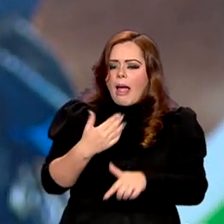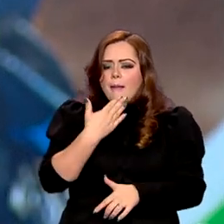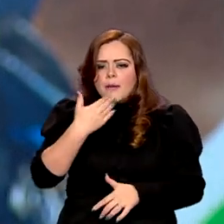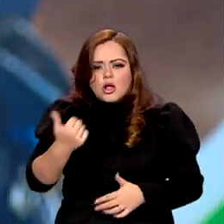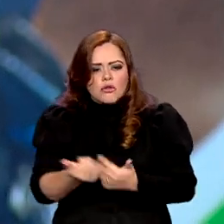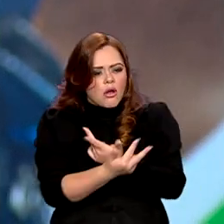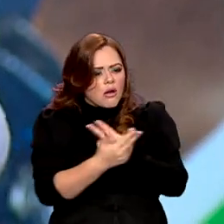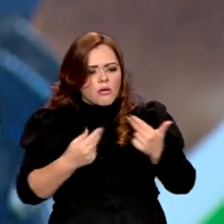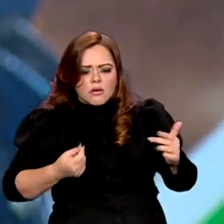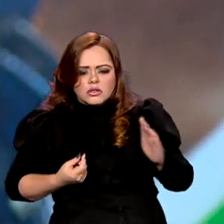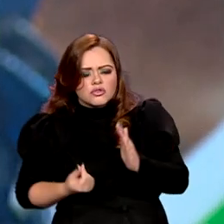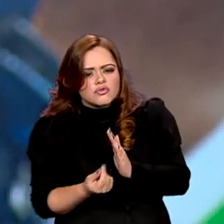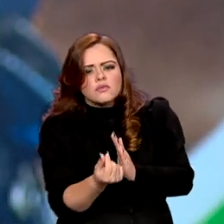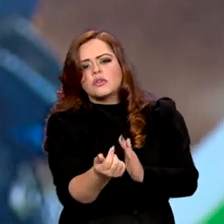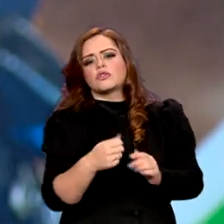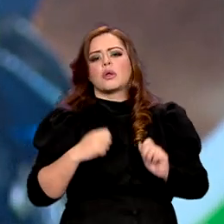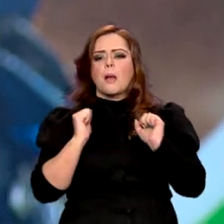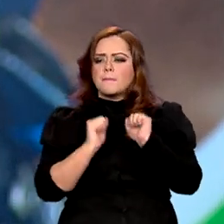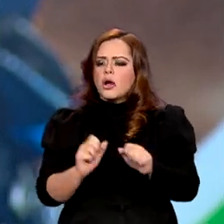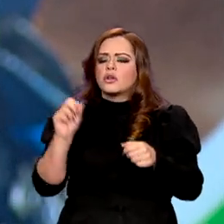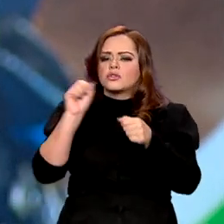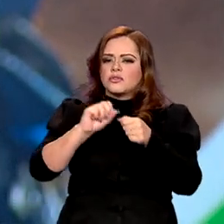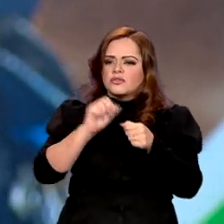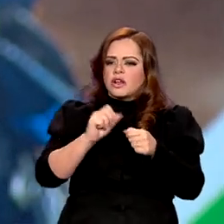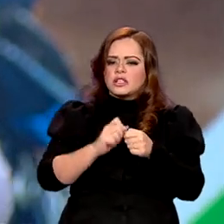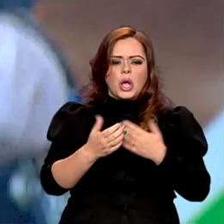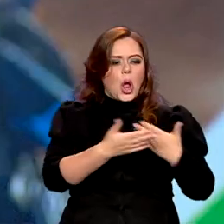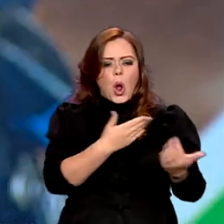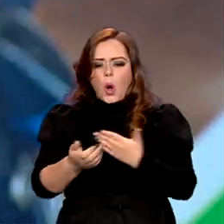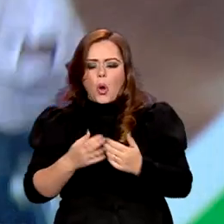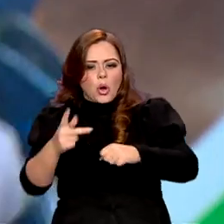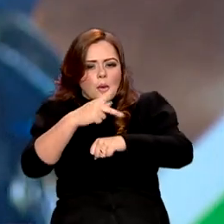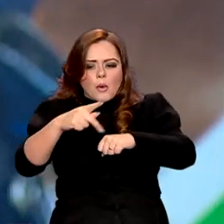o melhor investimento que a gente pode fazer em qualquer país do mundo.